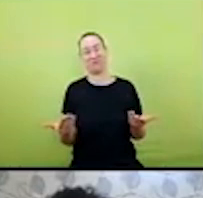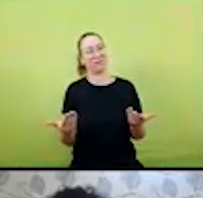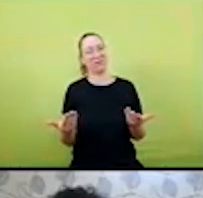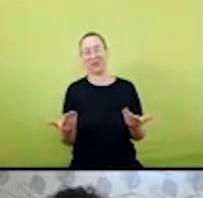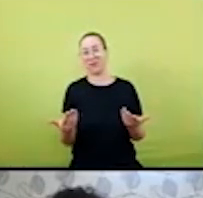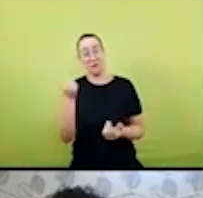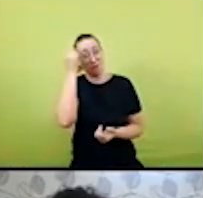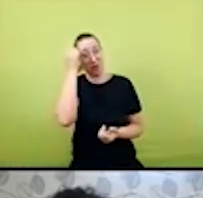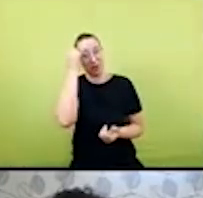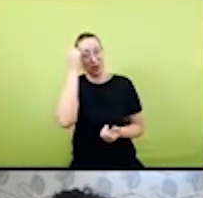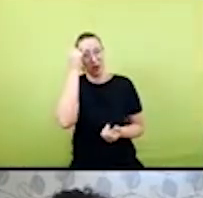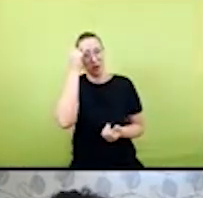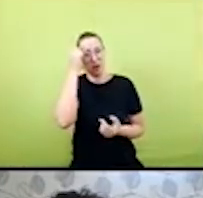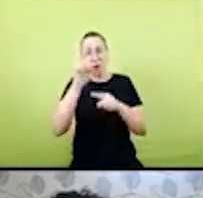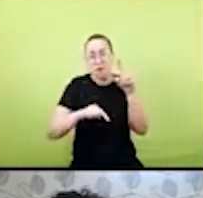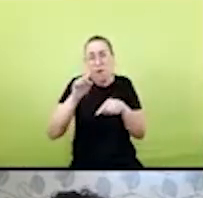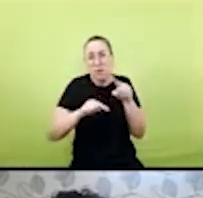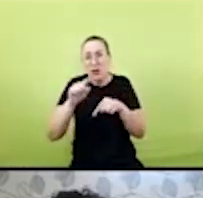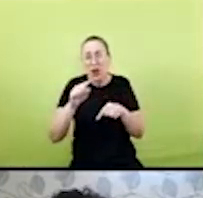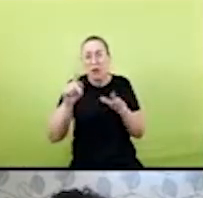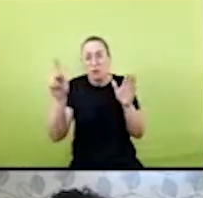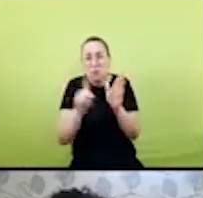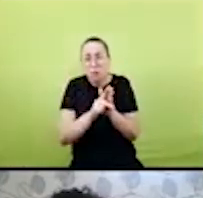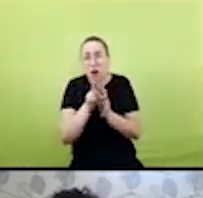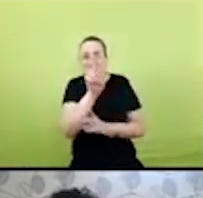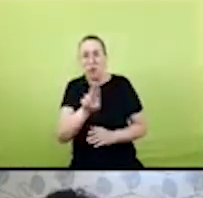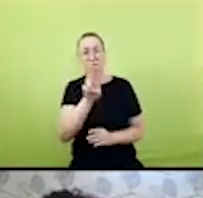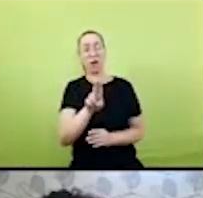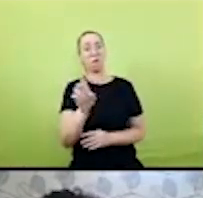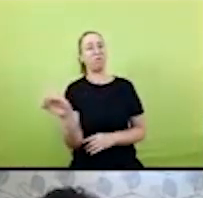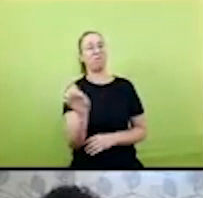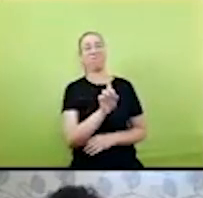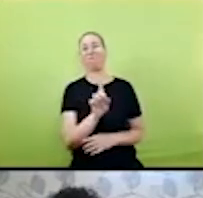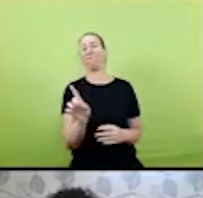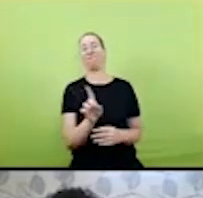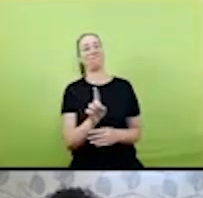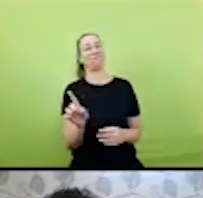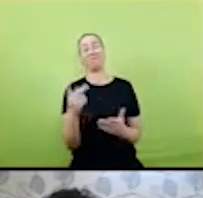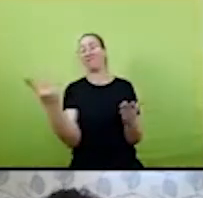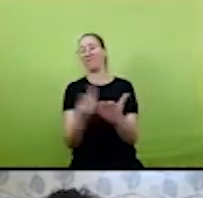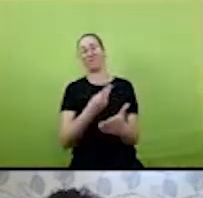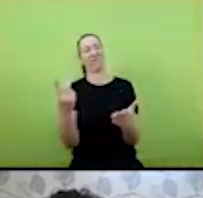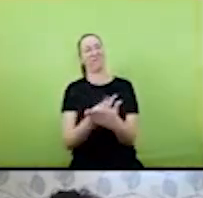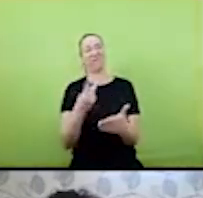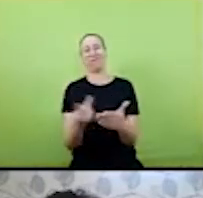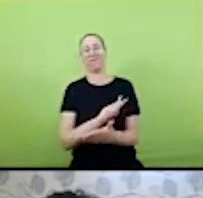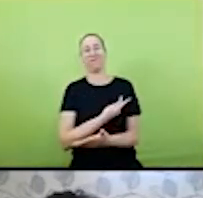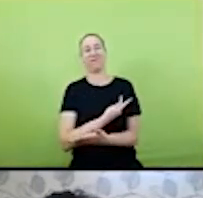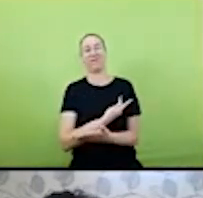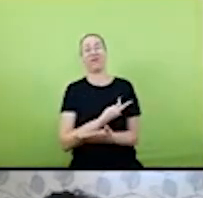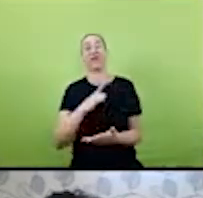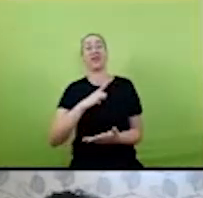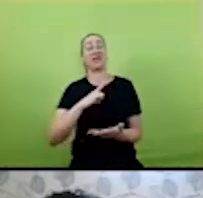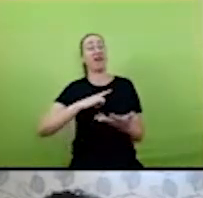e principalmente a mulher, como um objeto de posse. E esse discurso, ele está atravessado, né, em várias